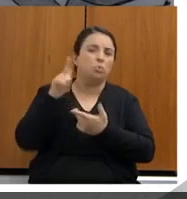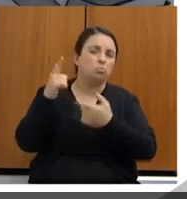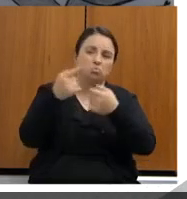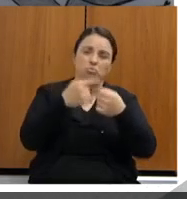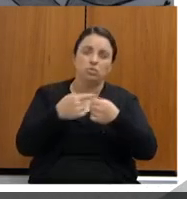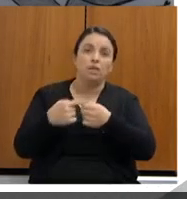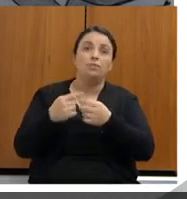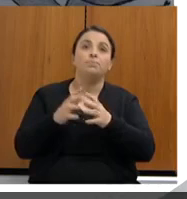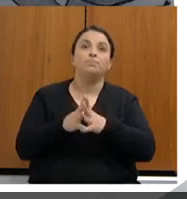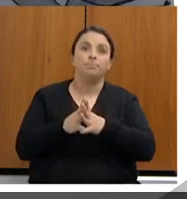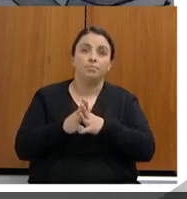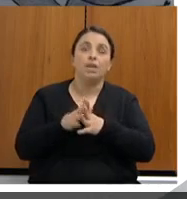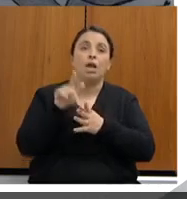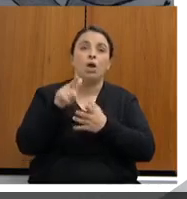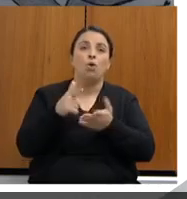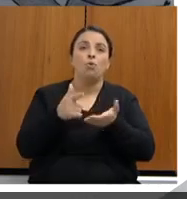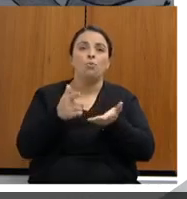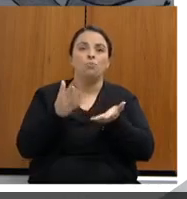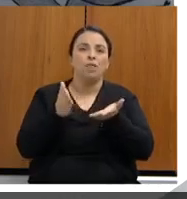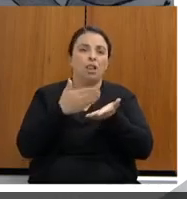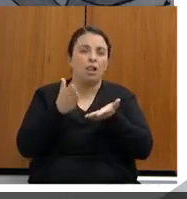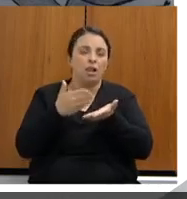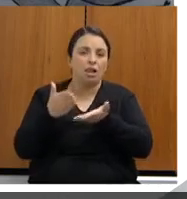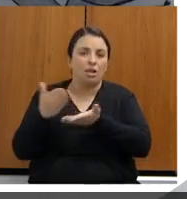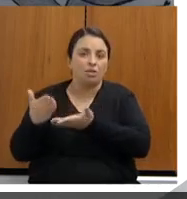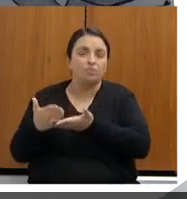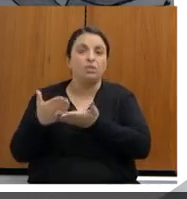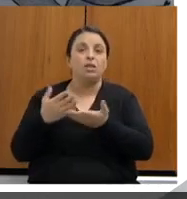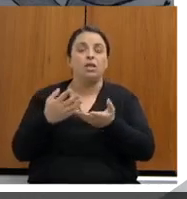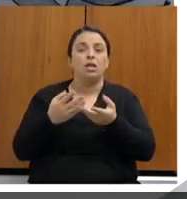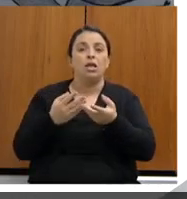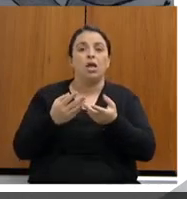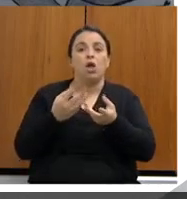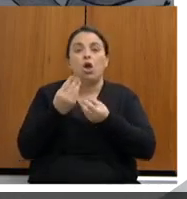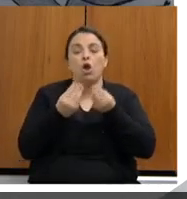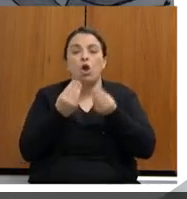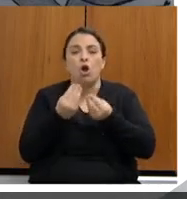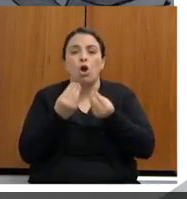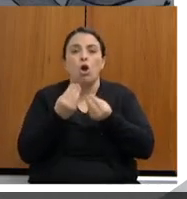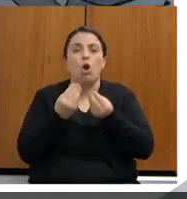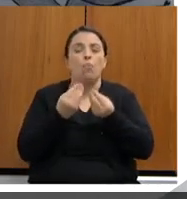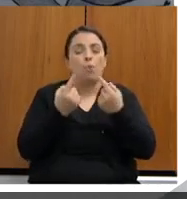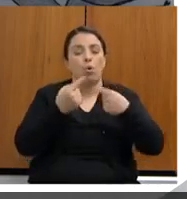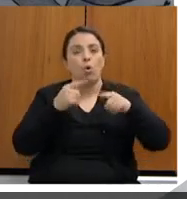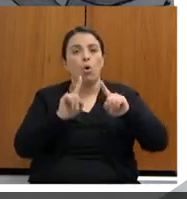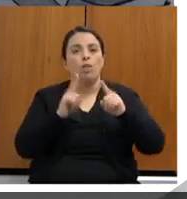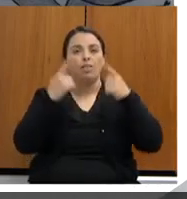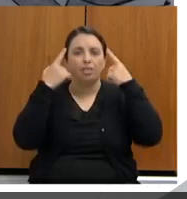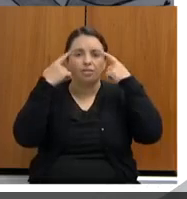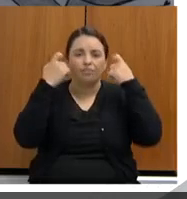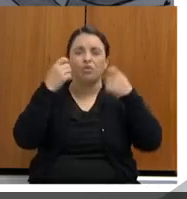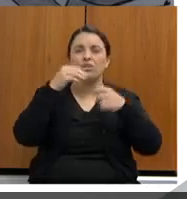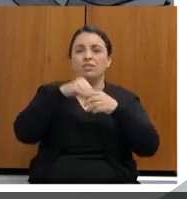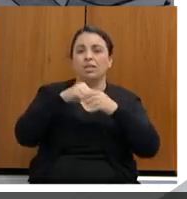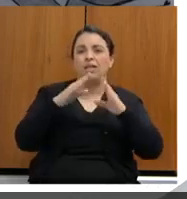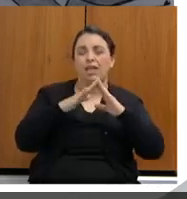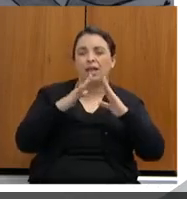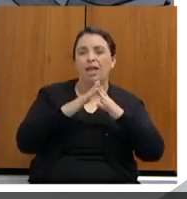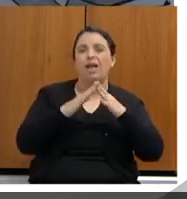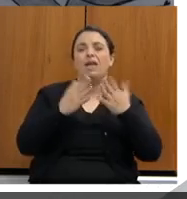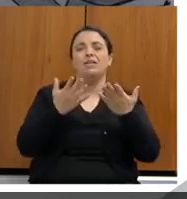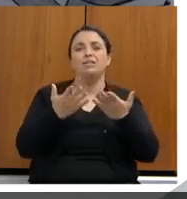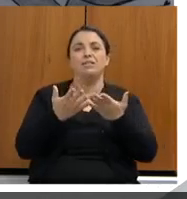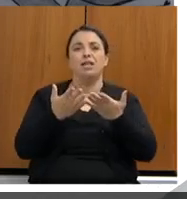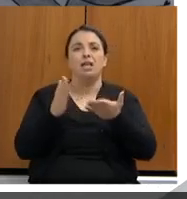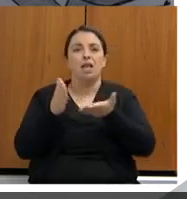cartilhas desenvolvida manual básico de enfrentamento da violência doméstica e familiar contra a mulher que atira